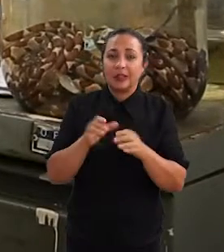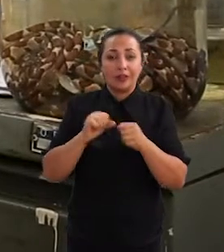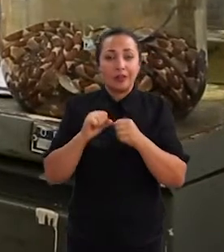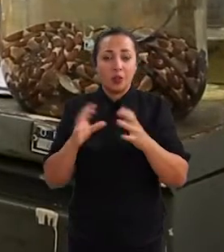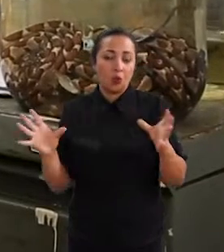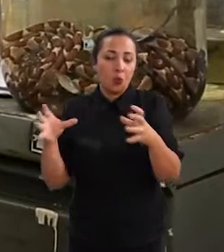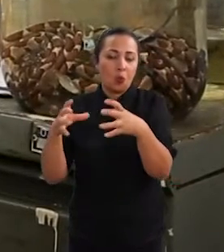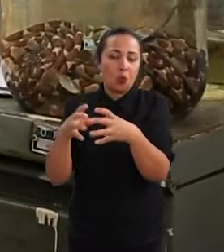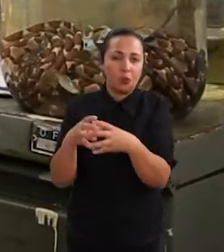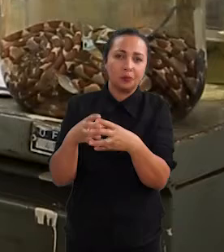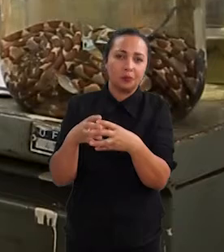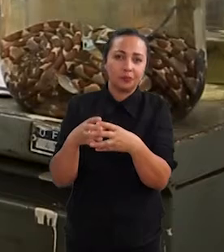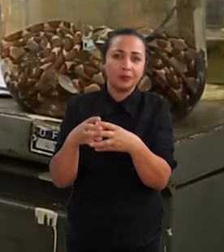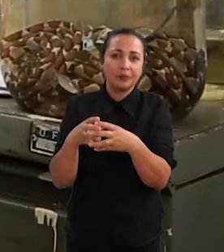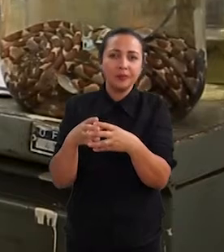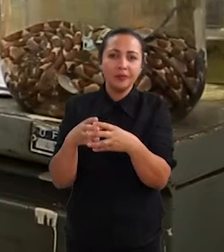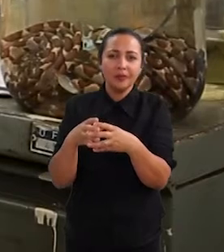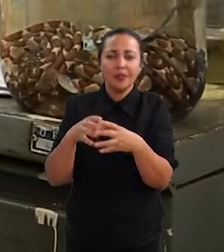fez uma equipe